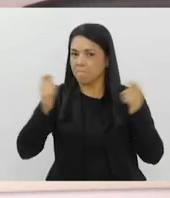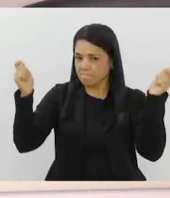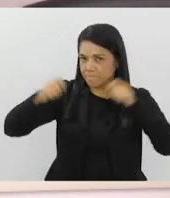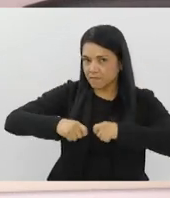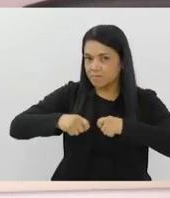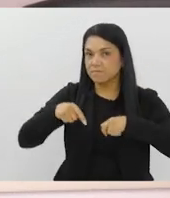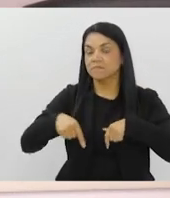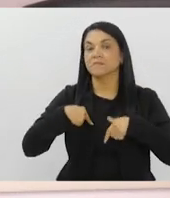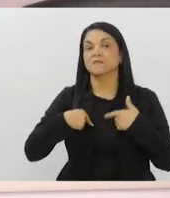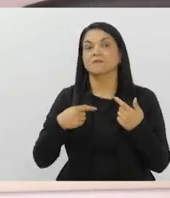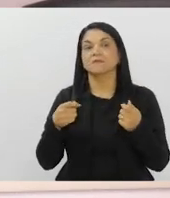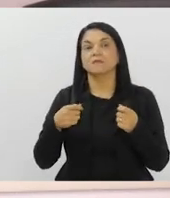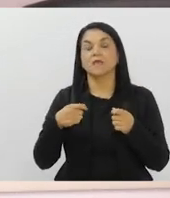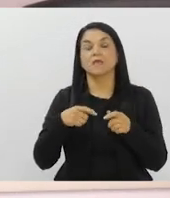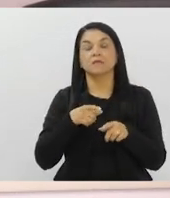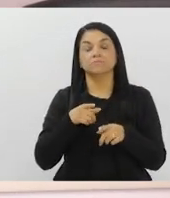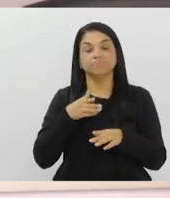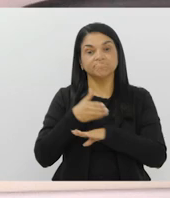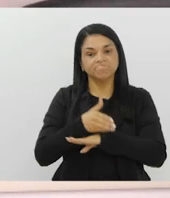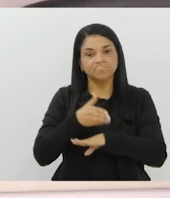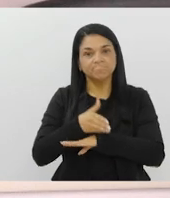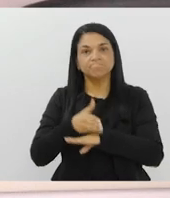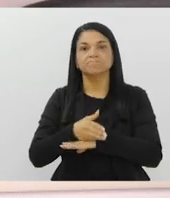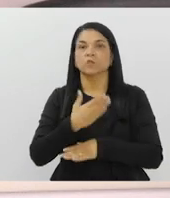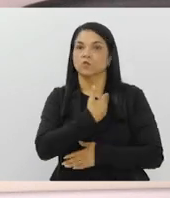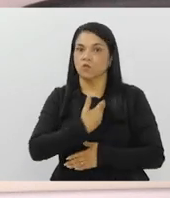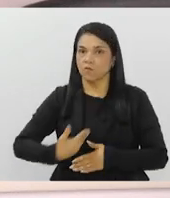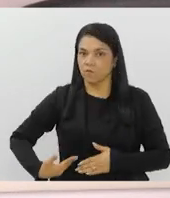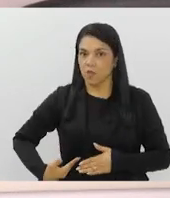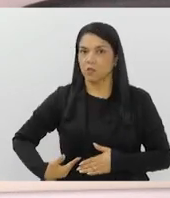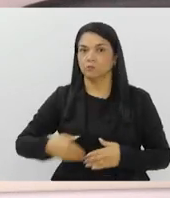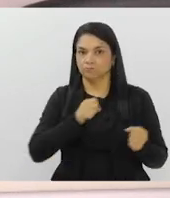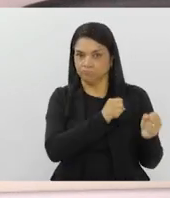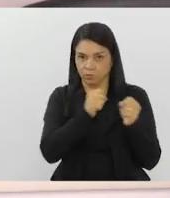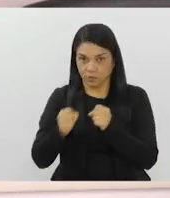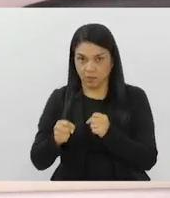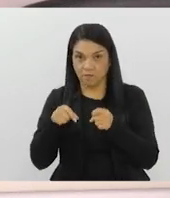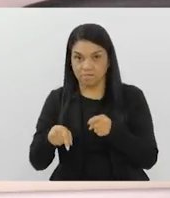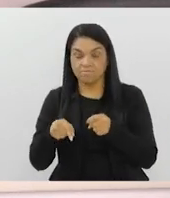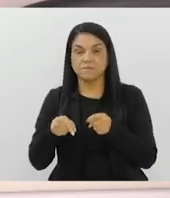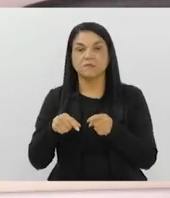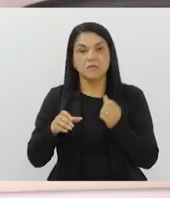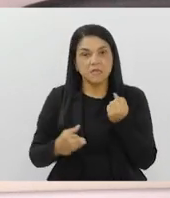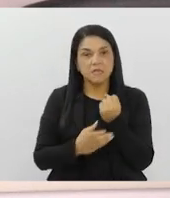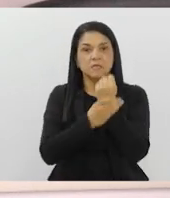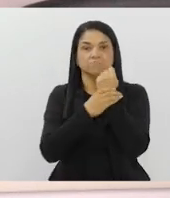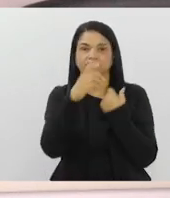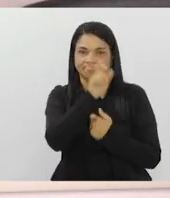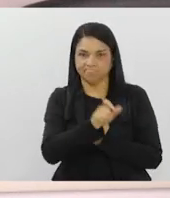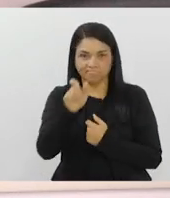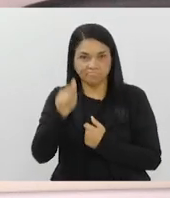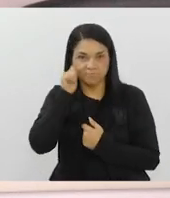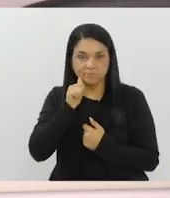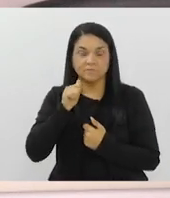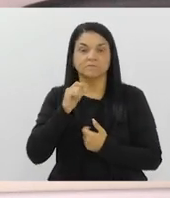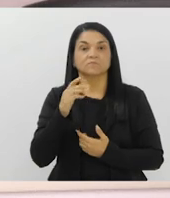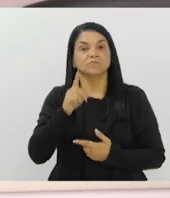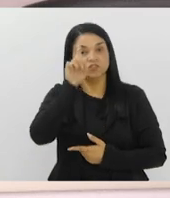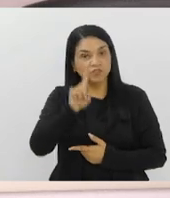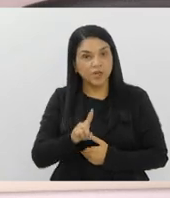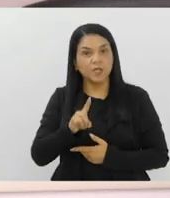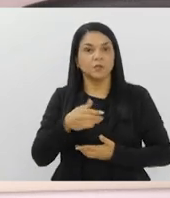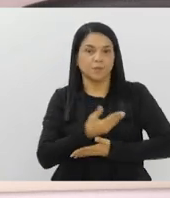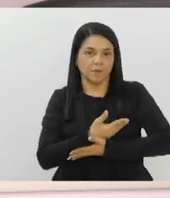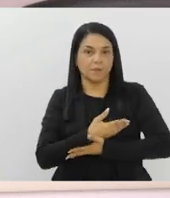a presença do poder público ali presente para garantir de direito para essas mulheres e para os seus bebês. Uma